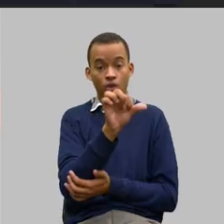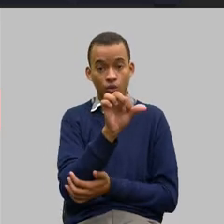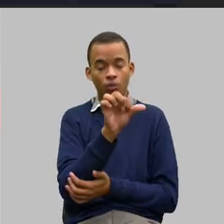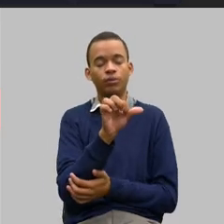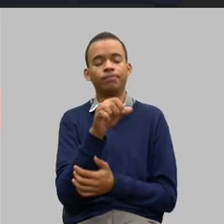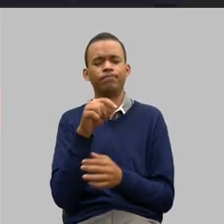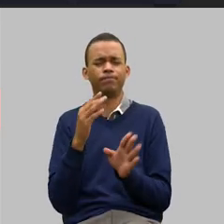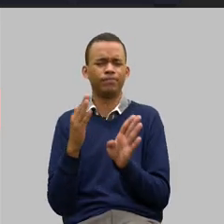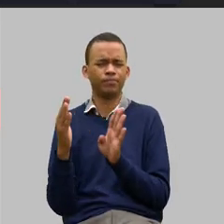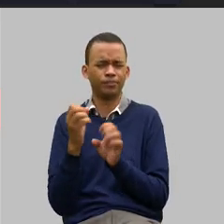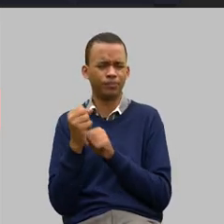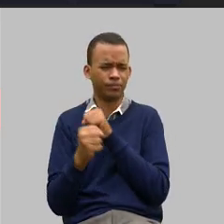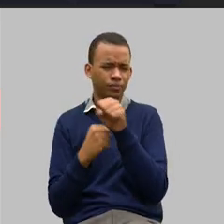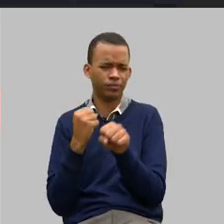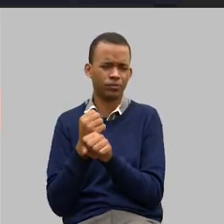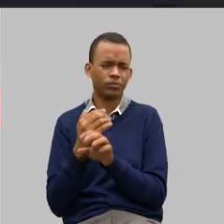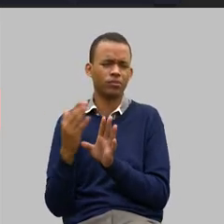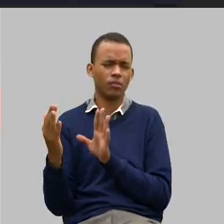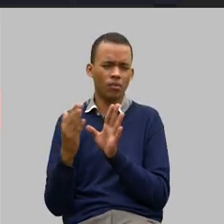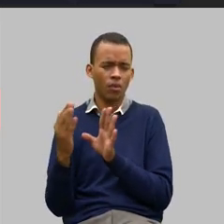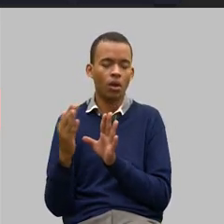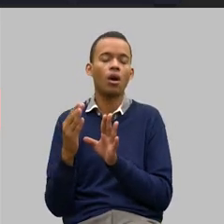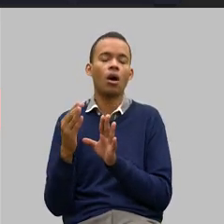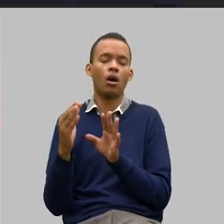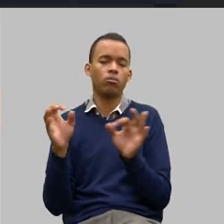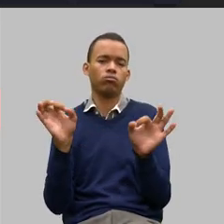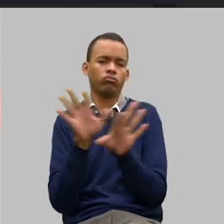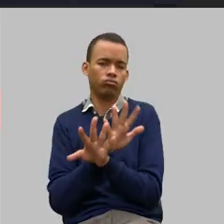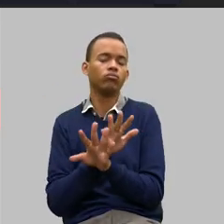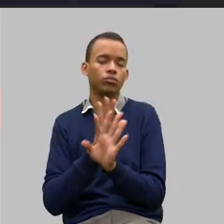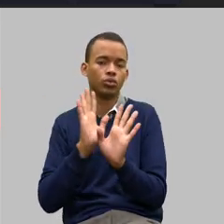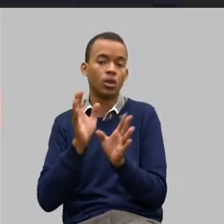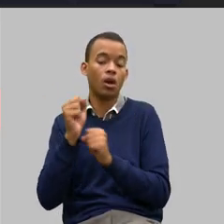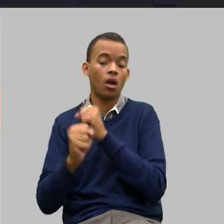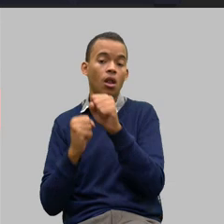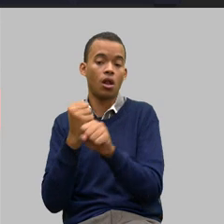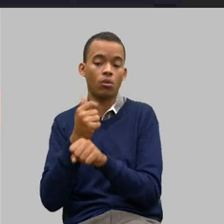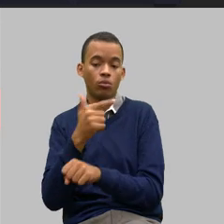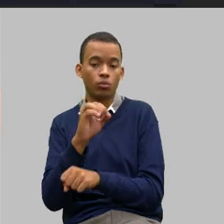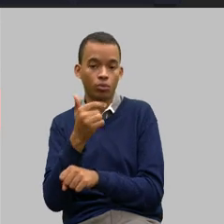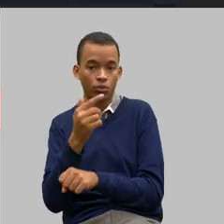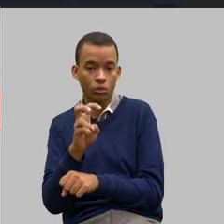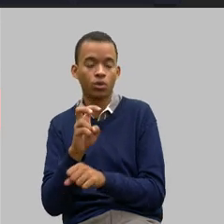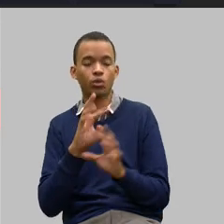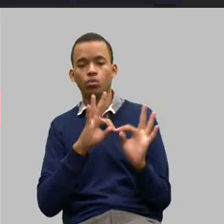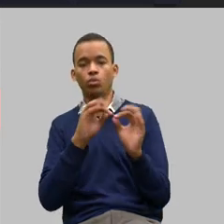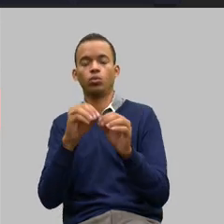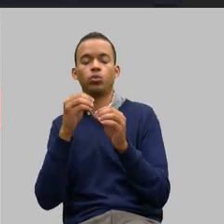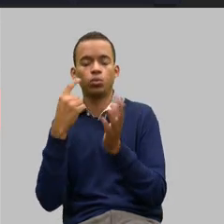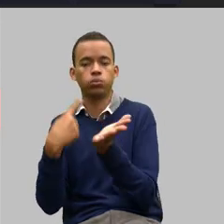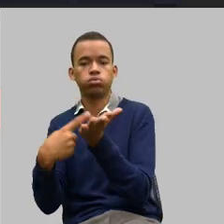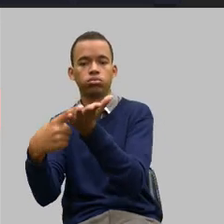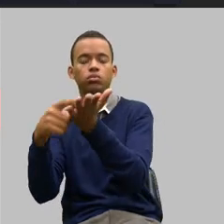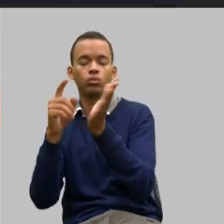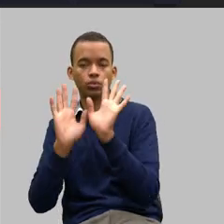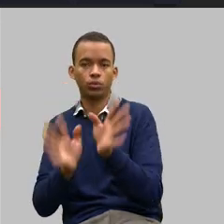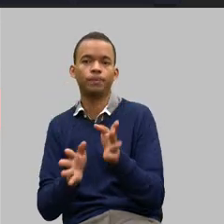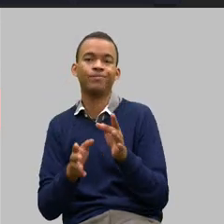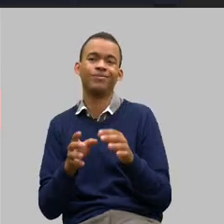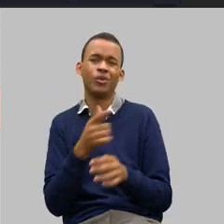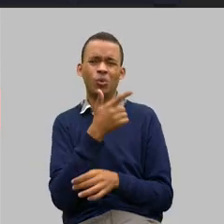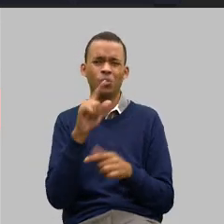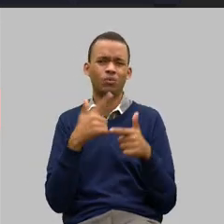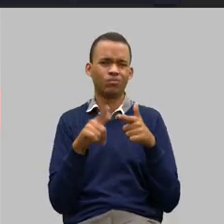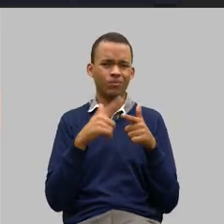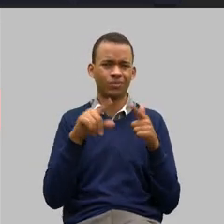gente migra tudo para esse novo modelo que é muito mais robusto e um outro ponto importante que eu queria destacar é que um dos grandes vilões das nossas estradas ou